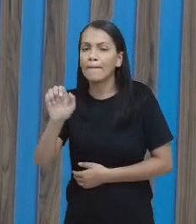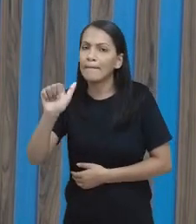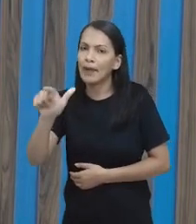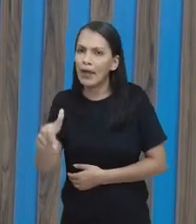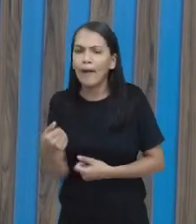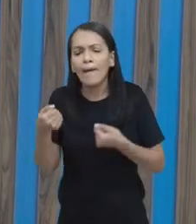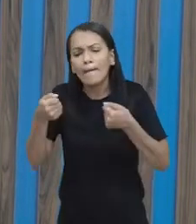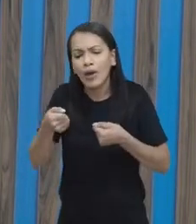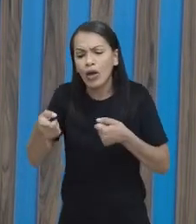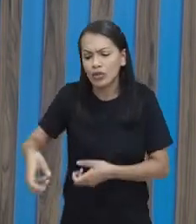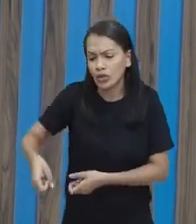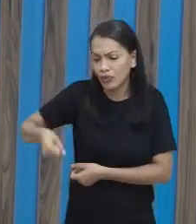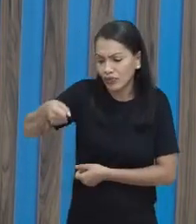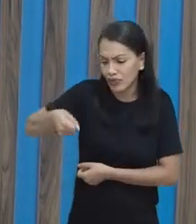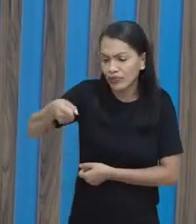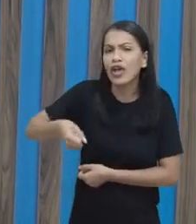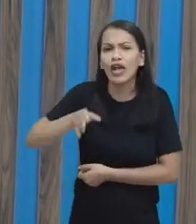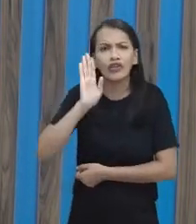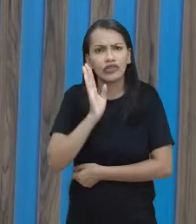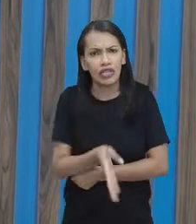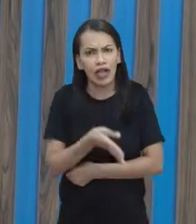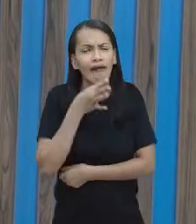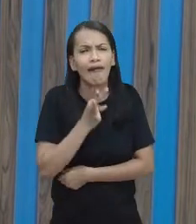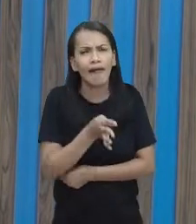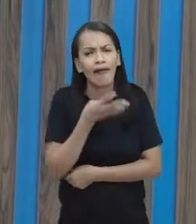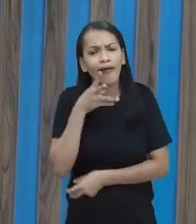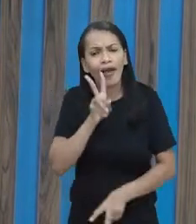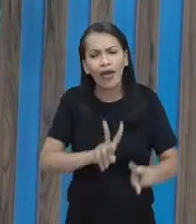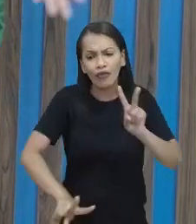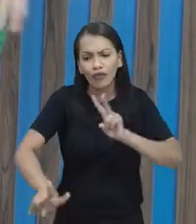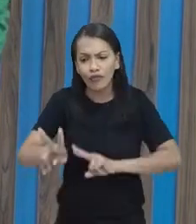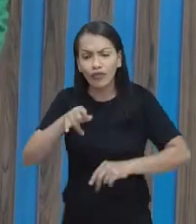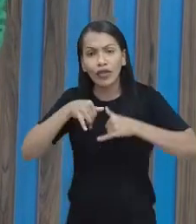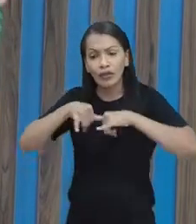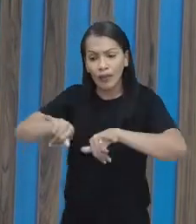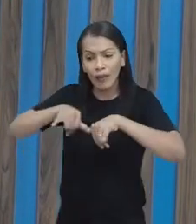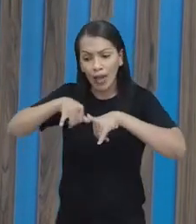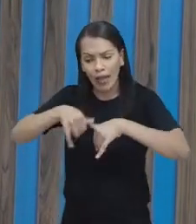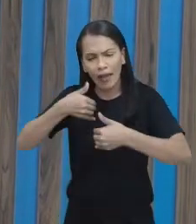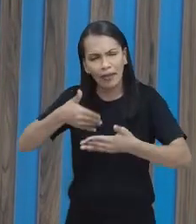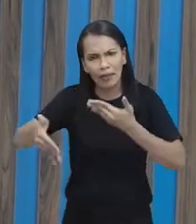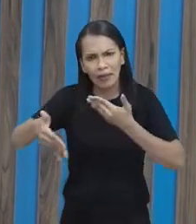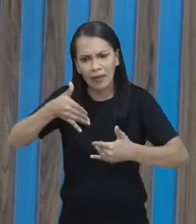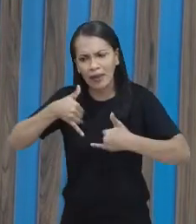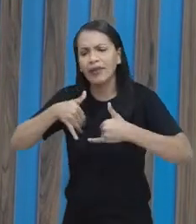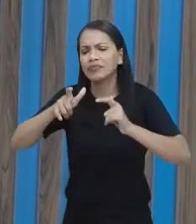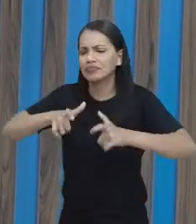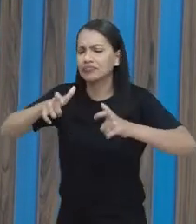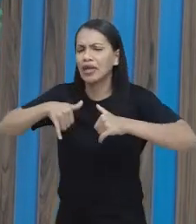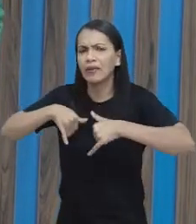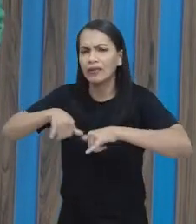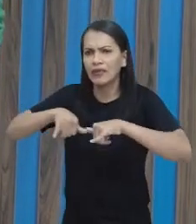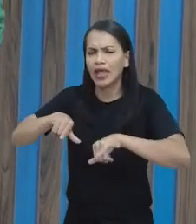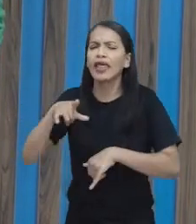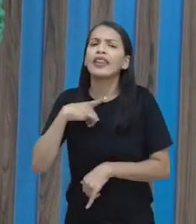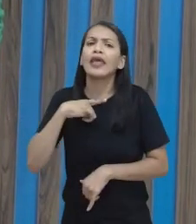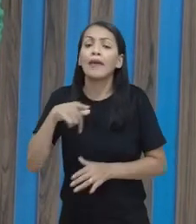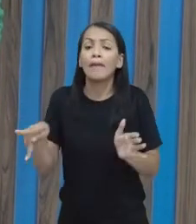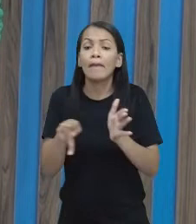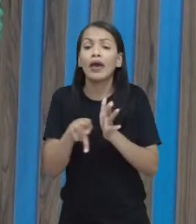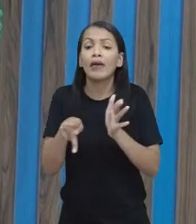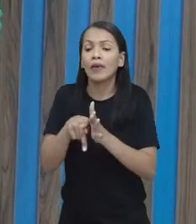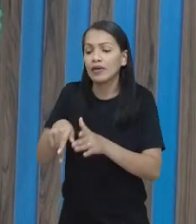uma sacola, com certeza vocês já devem ter visto no mercado, em algum lugar, que existem as sacolas, né,